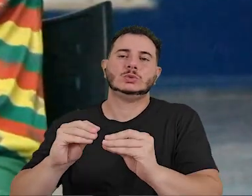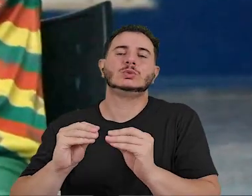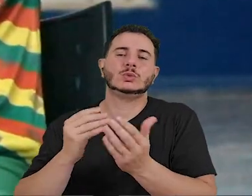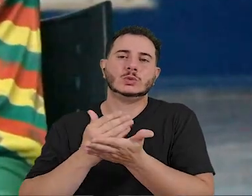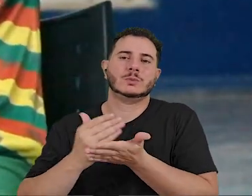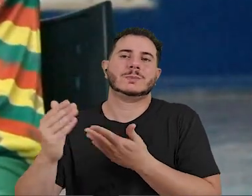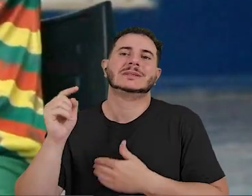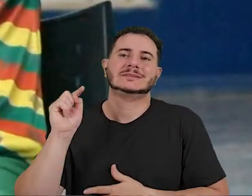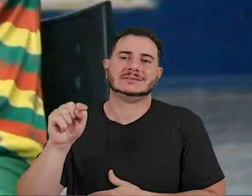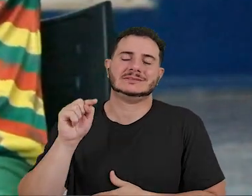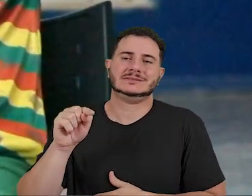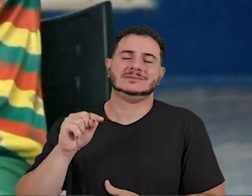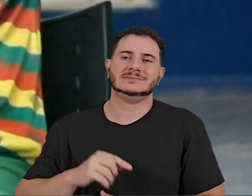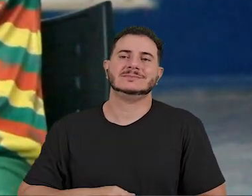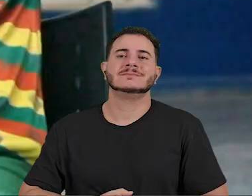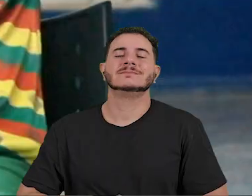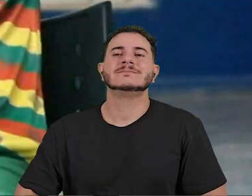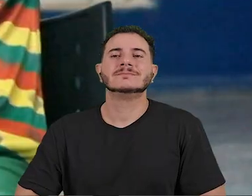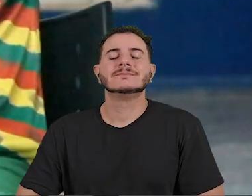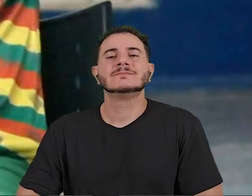É ali, certo?